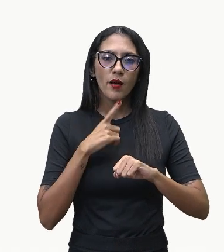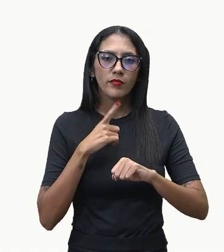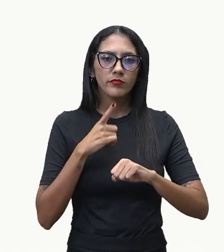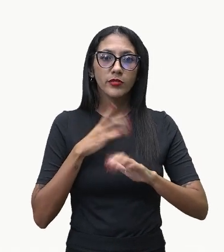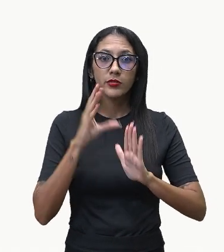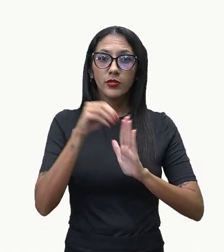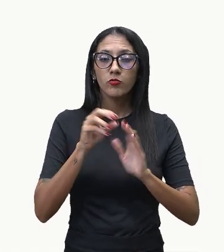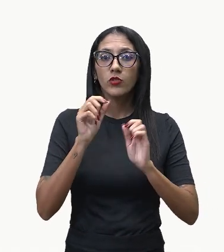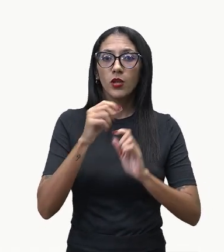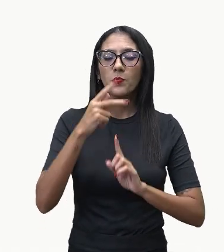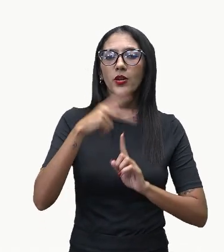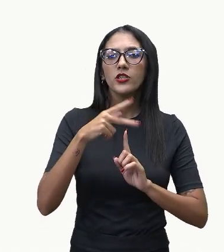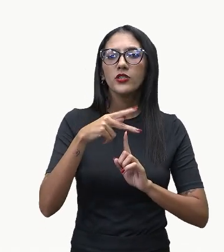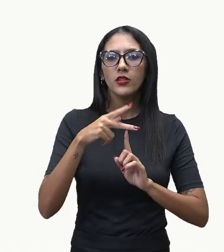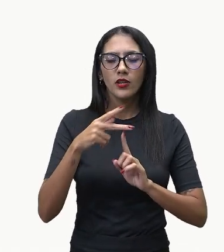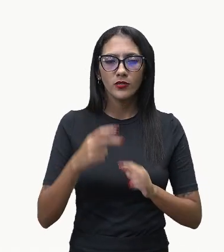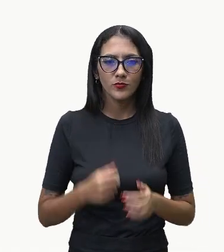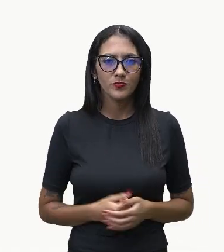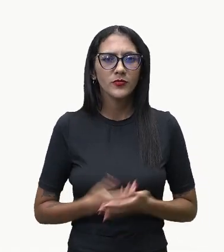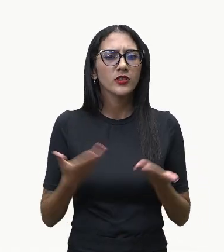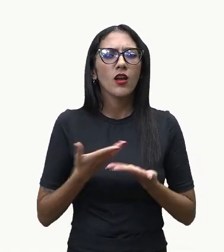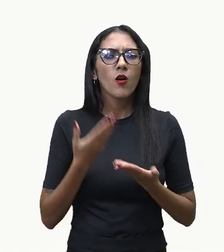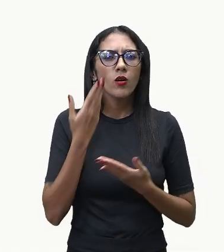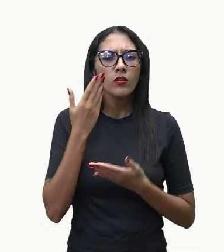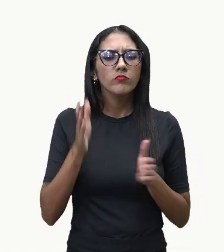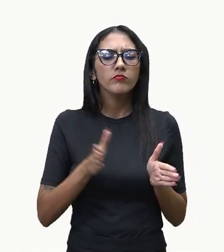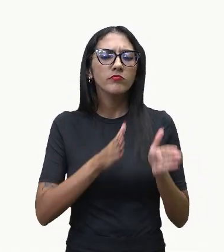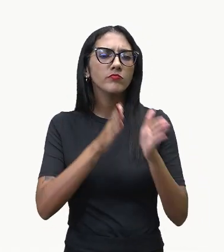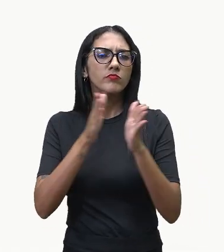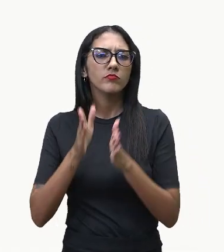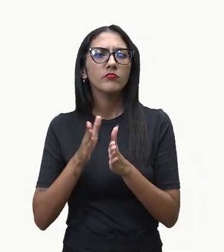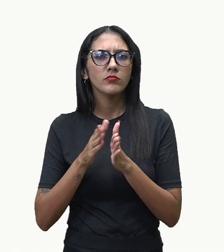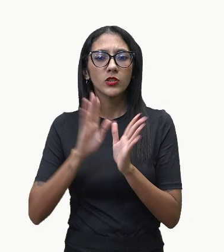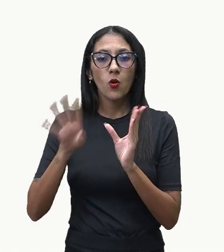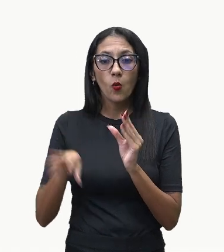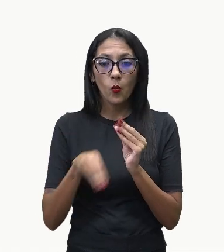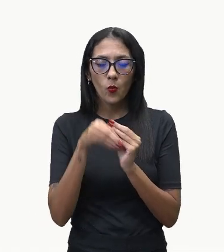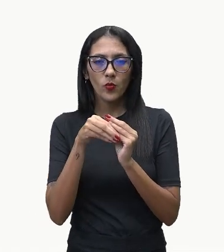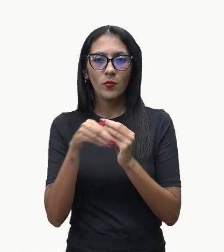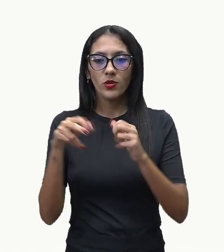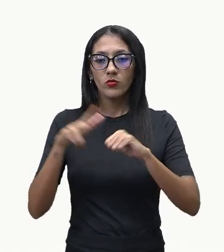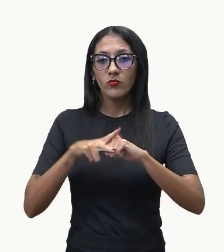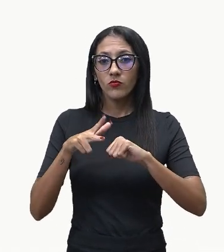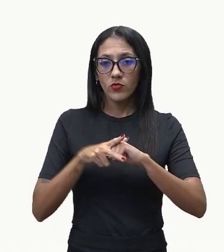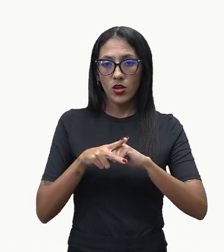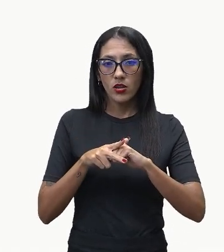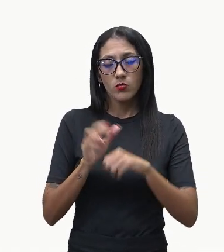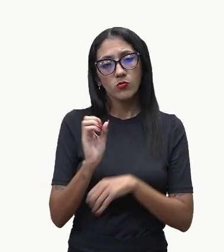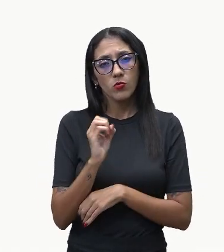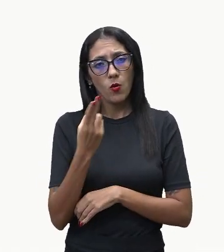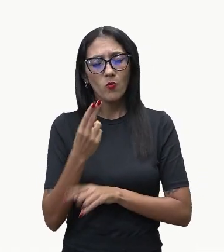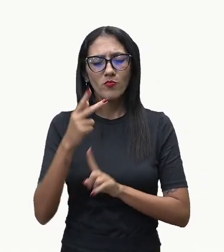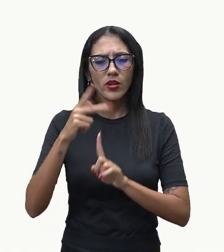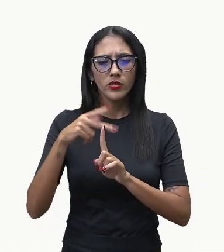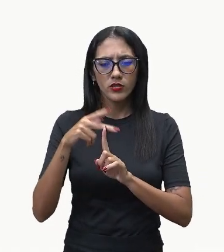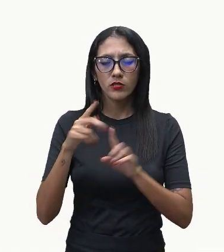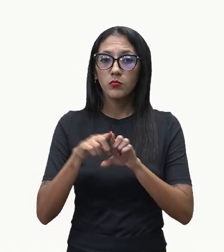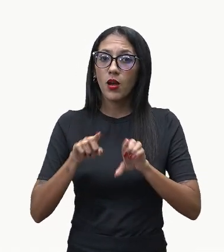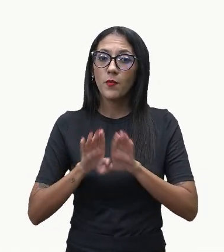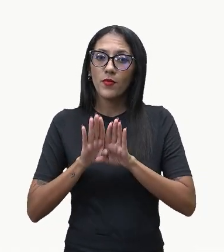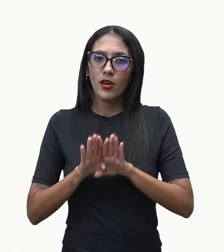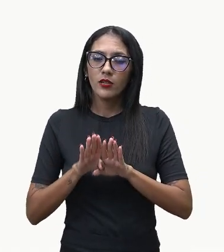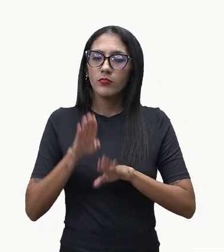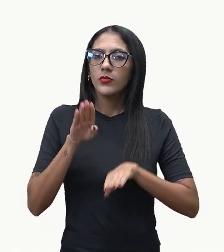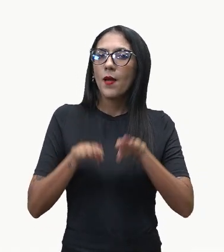né? E aí, o complemento do verbo ou predicativo, né? Dependendo do tipo de verbo, se